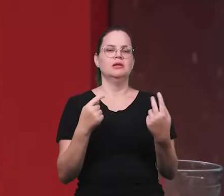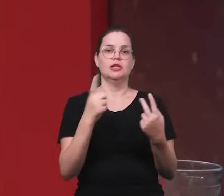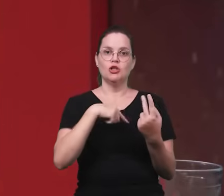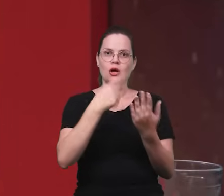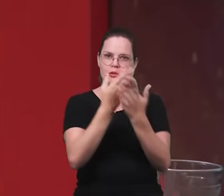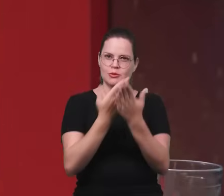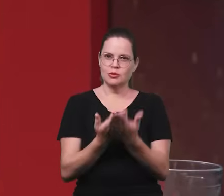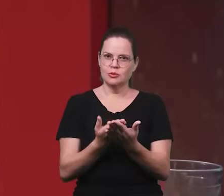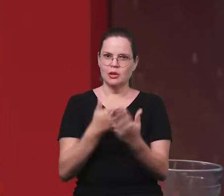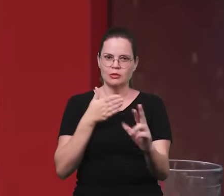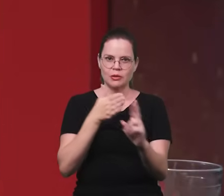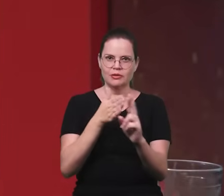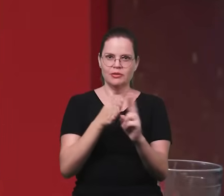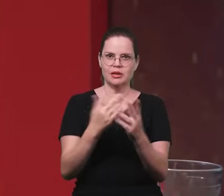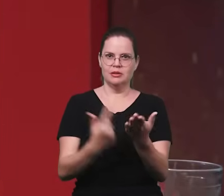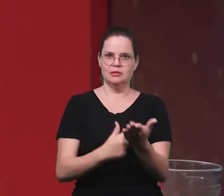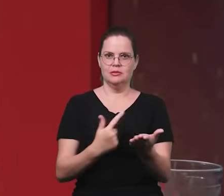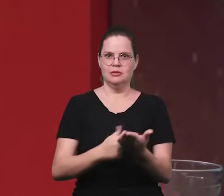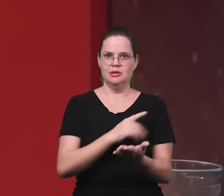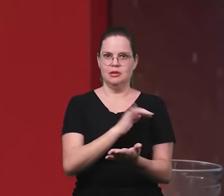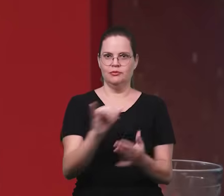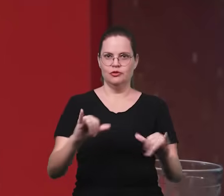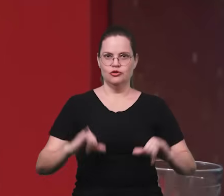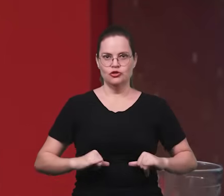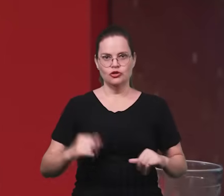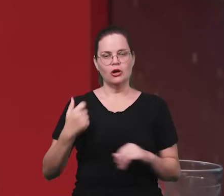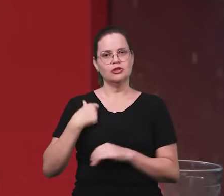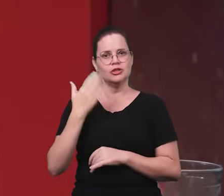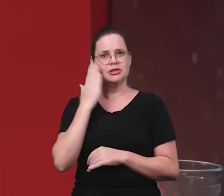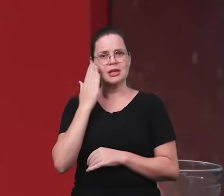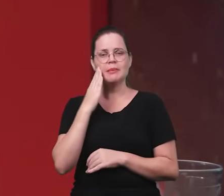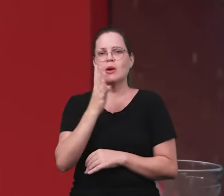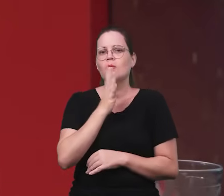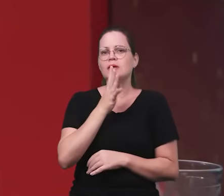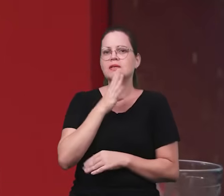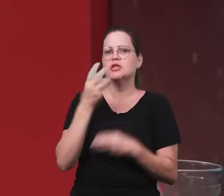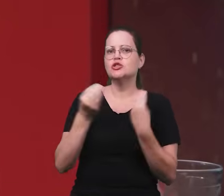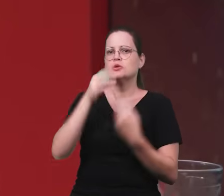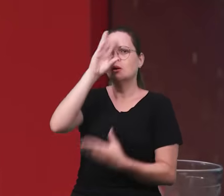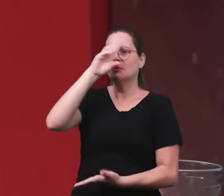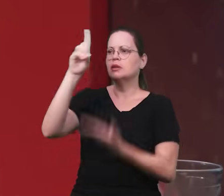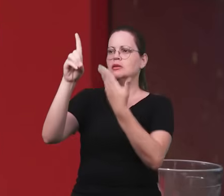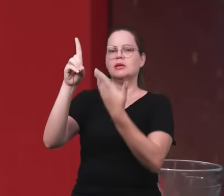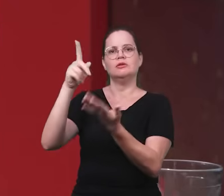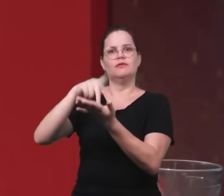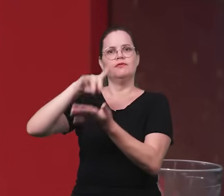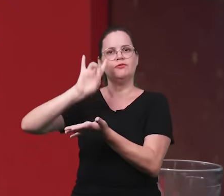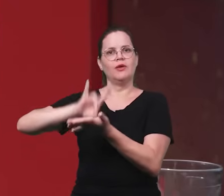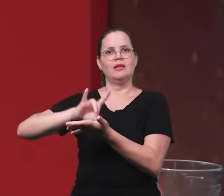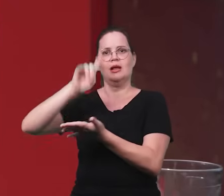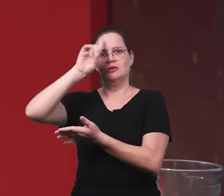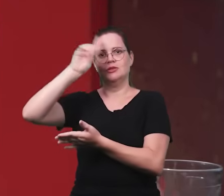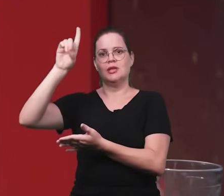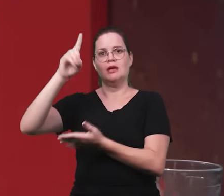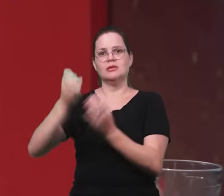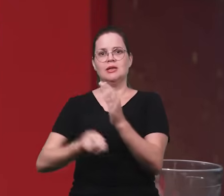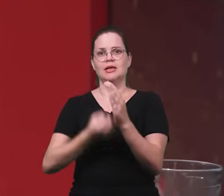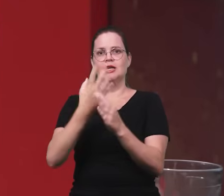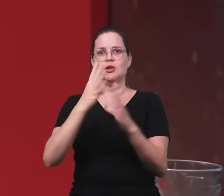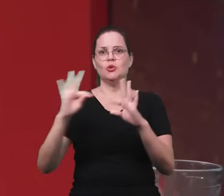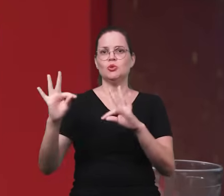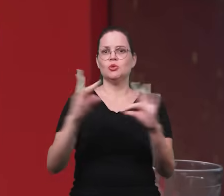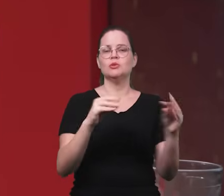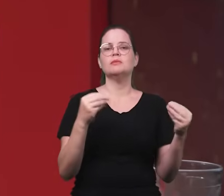conhecendo um pouco da verdade de Deus. A verdade que Deus fez todas as coisas para a honra e glória do seu